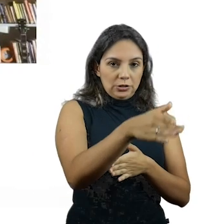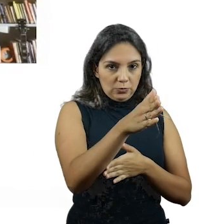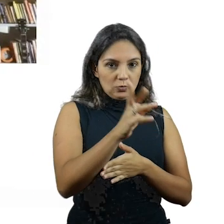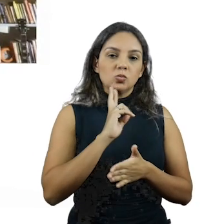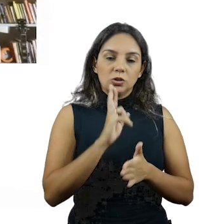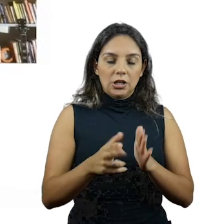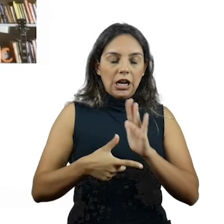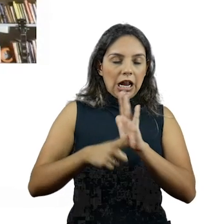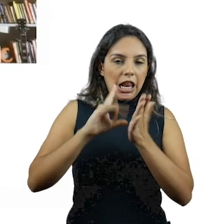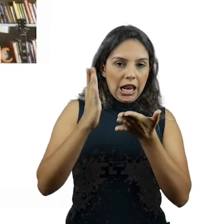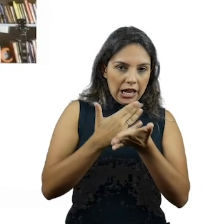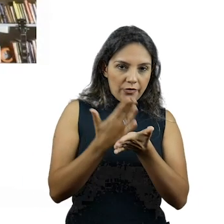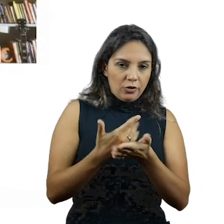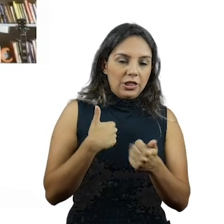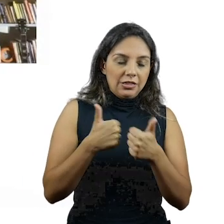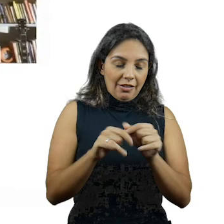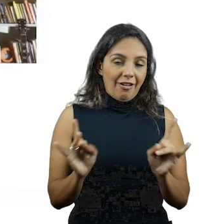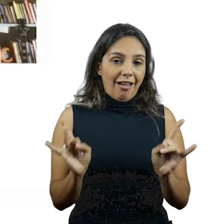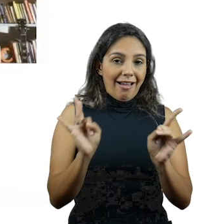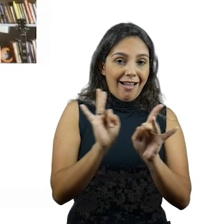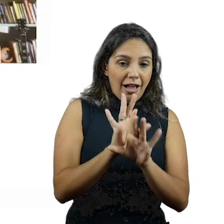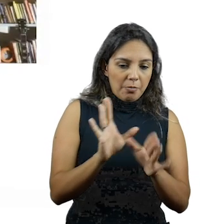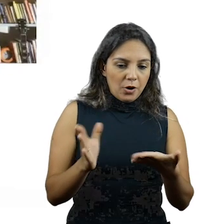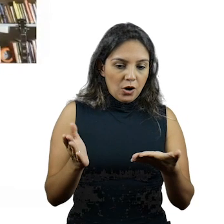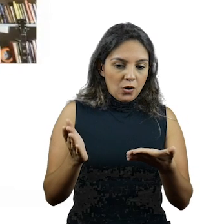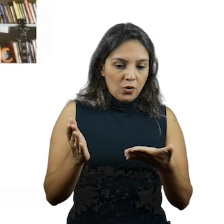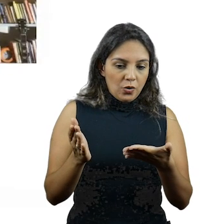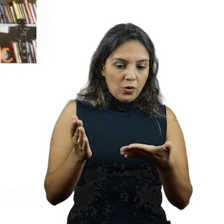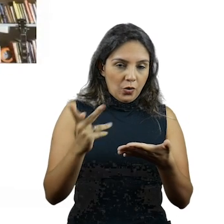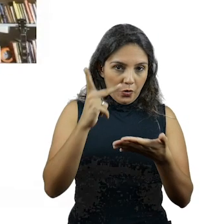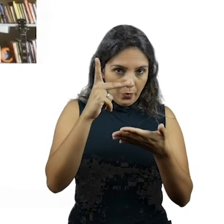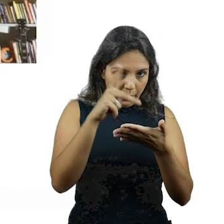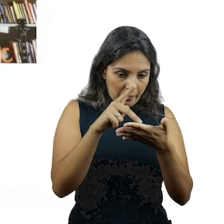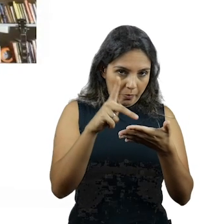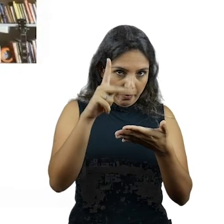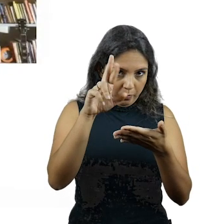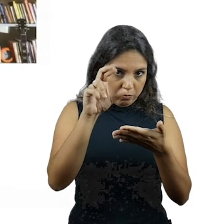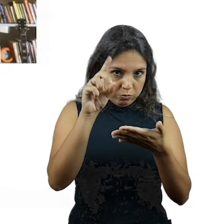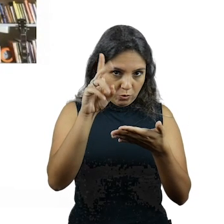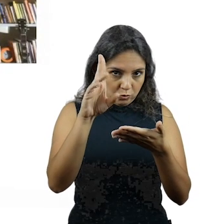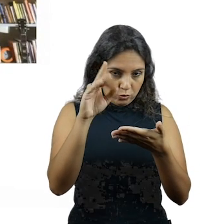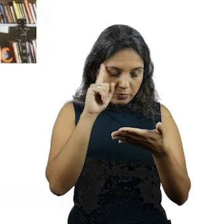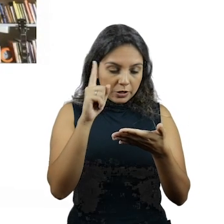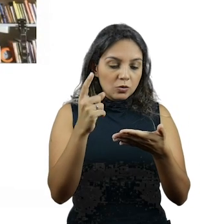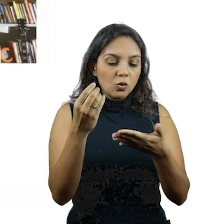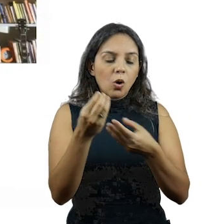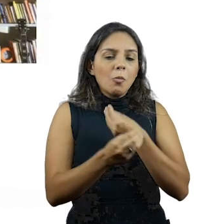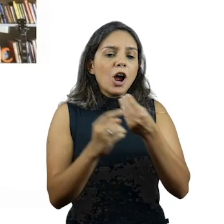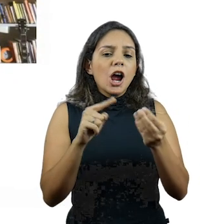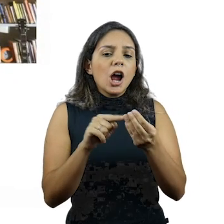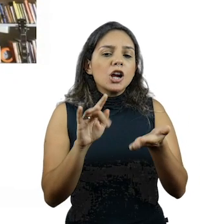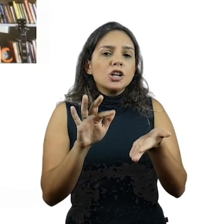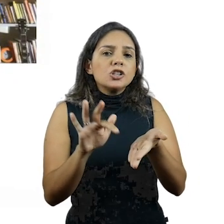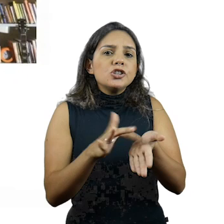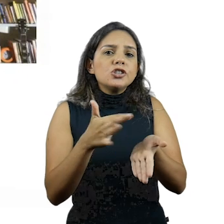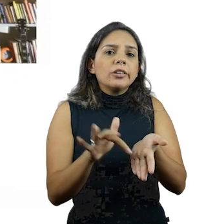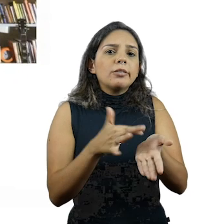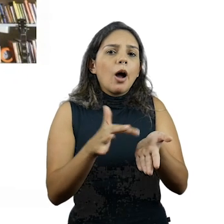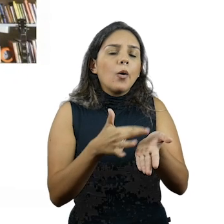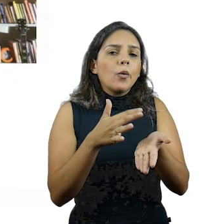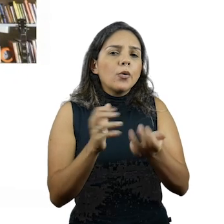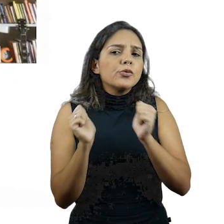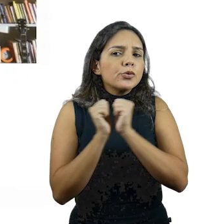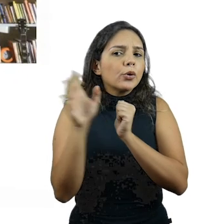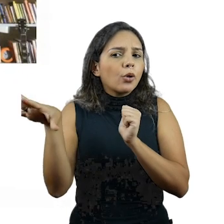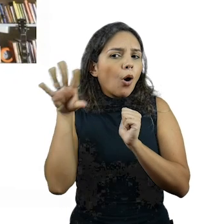quando eu estava se acabando o conceito do produto, eu pensei em uma forma digital mesmo, porque para minha trilha sonora, o único